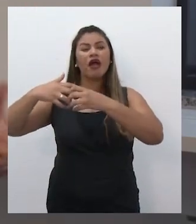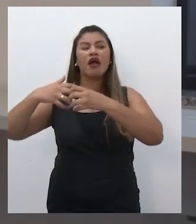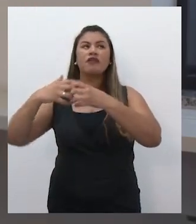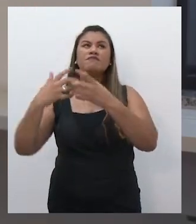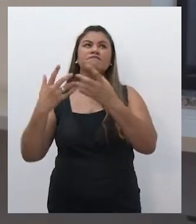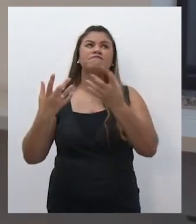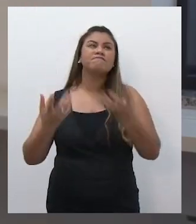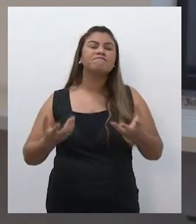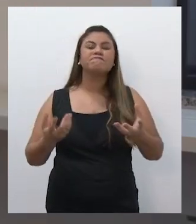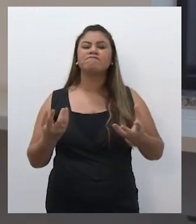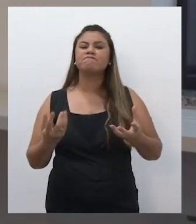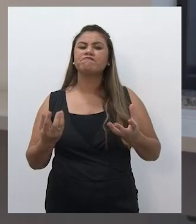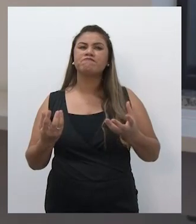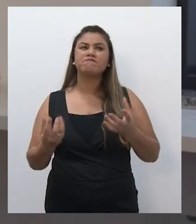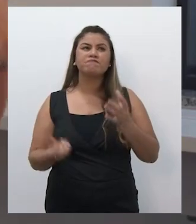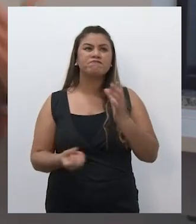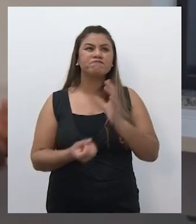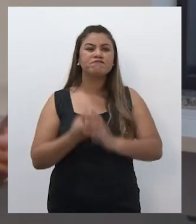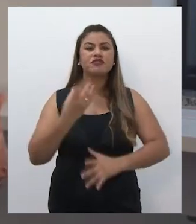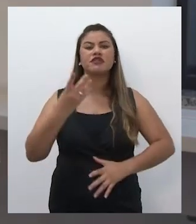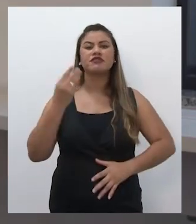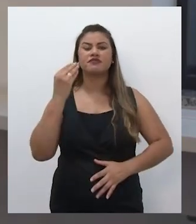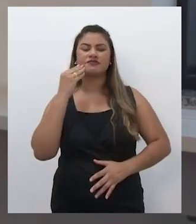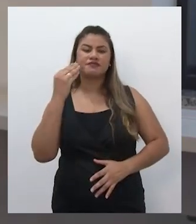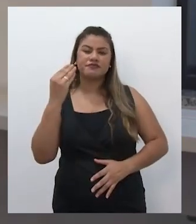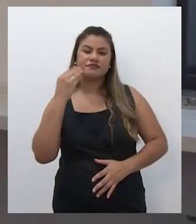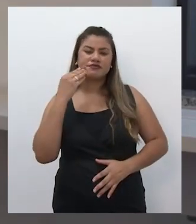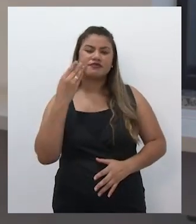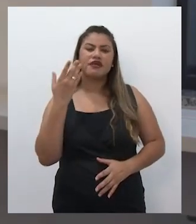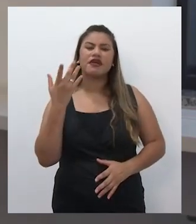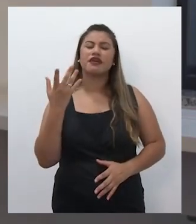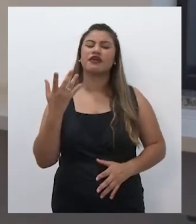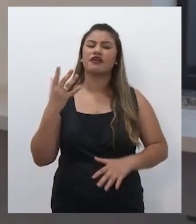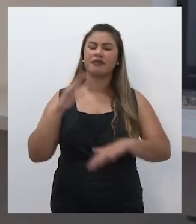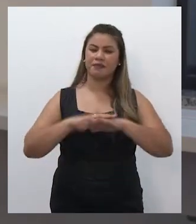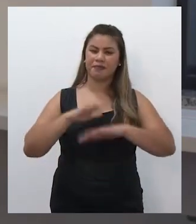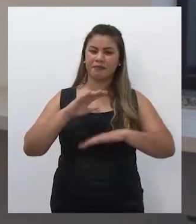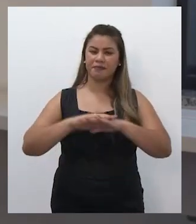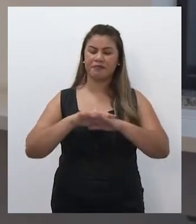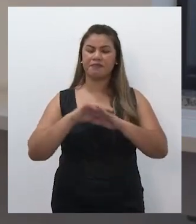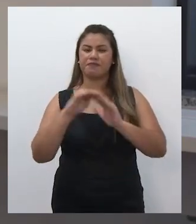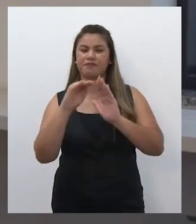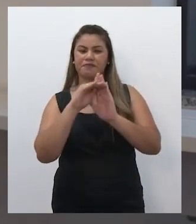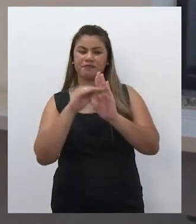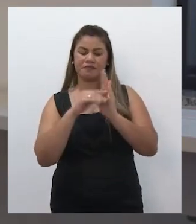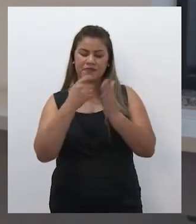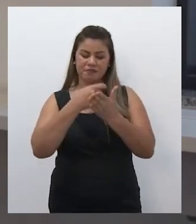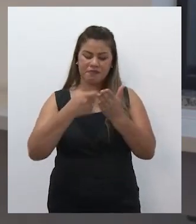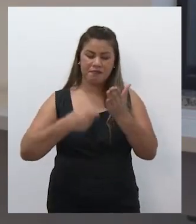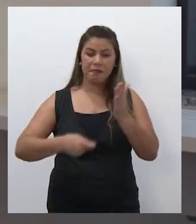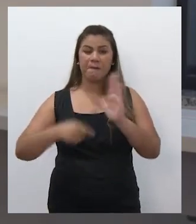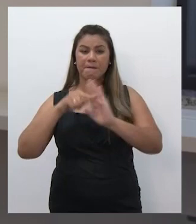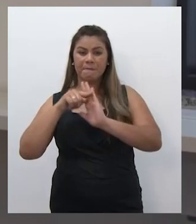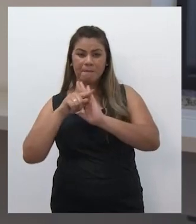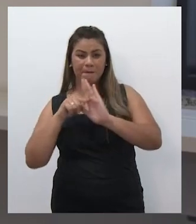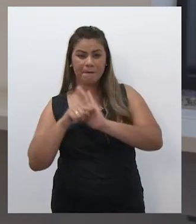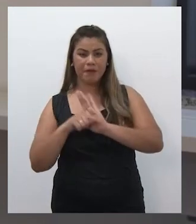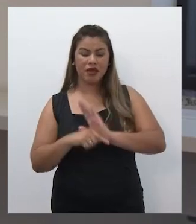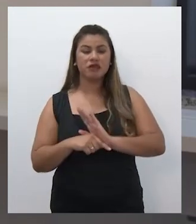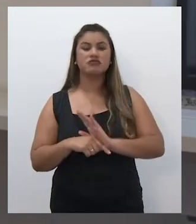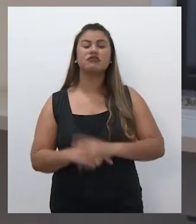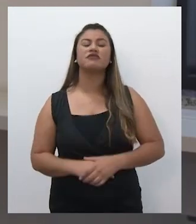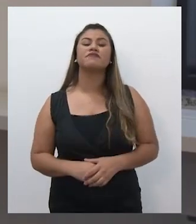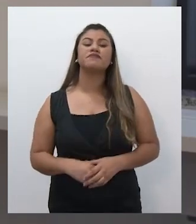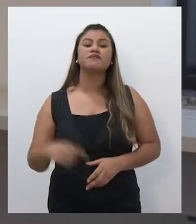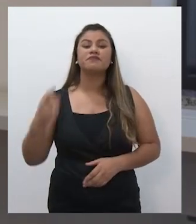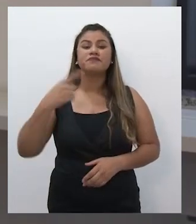elaborando hipóteses, testando, construindo teses, investigando, além disso, também